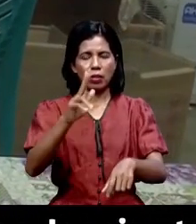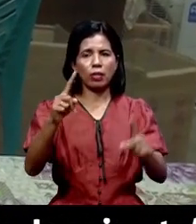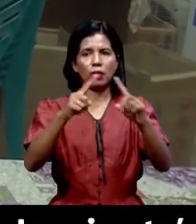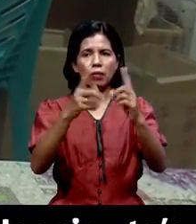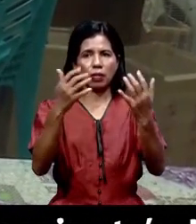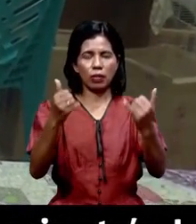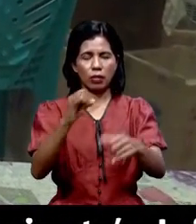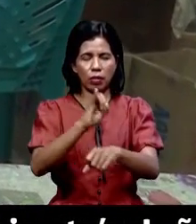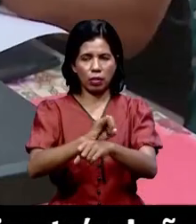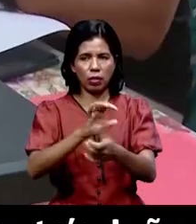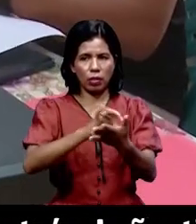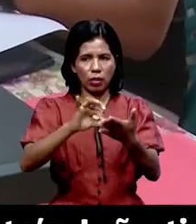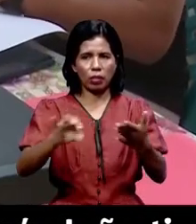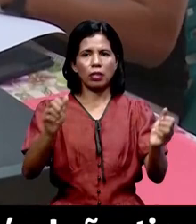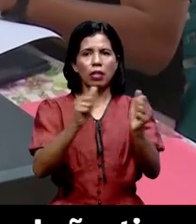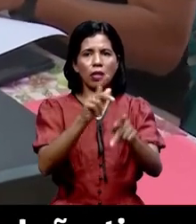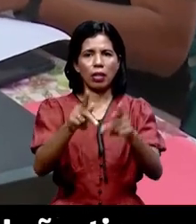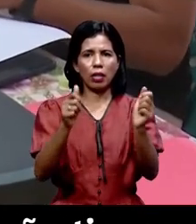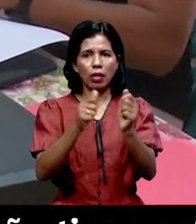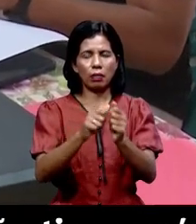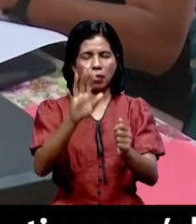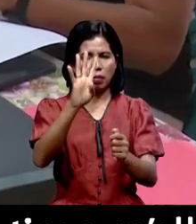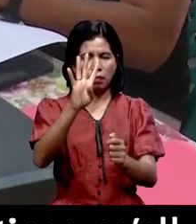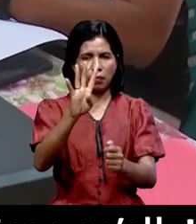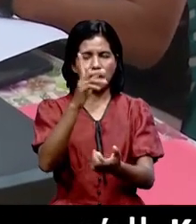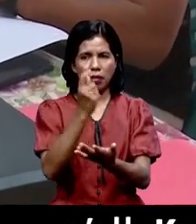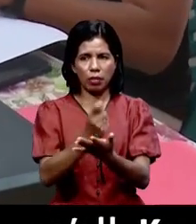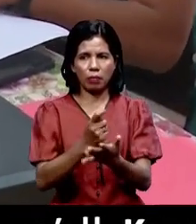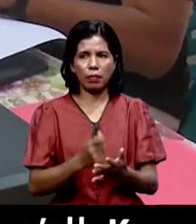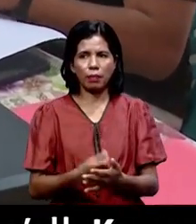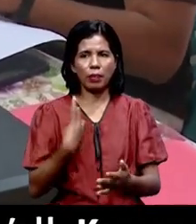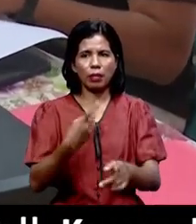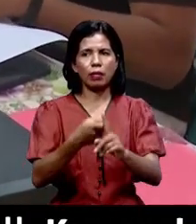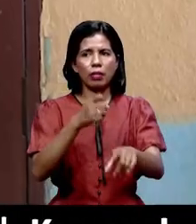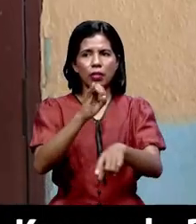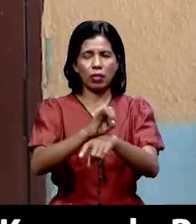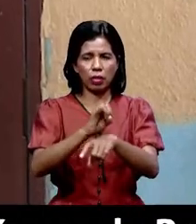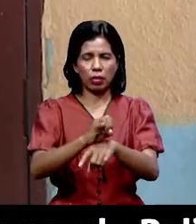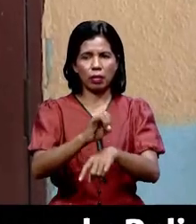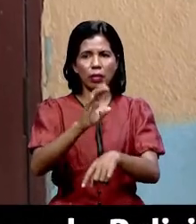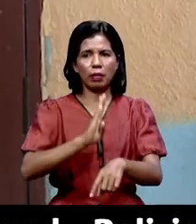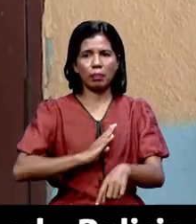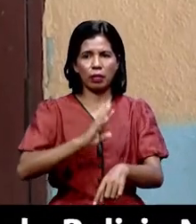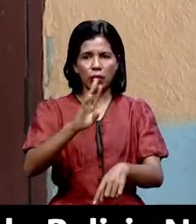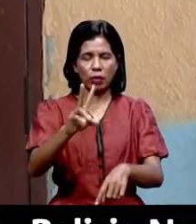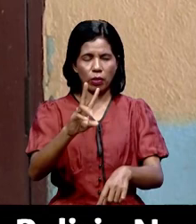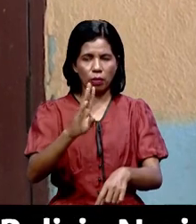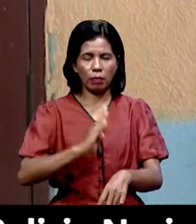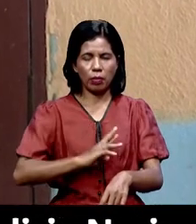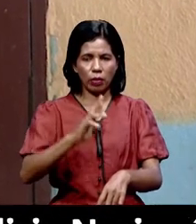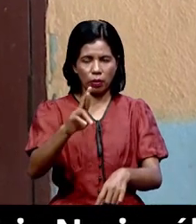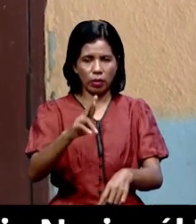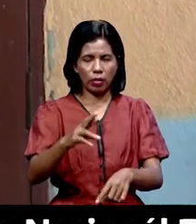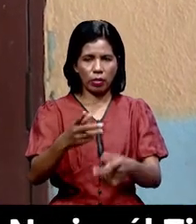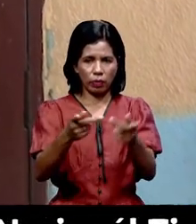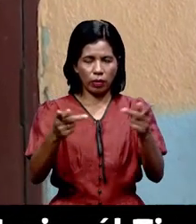Loron, paróquia resista ona sarani riun hatresin. Amigos e sarani paróquia Becora, e né, e a faiba e a parte tolo,